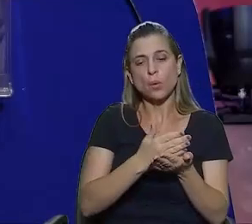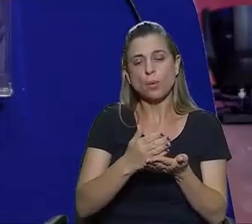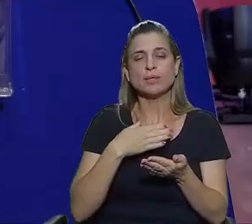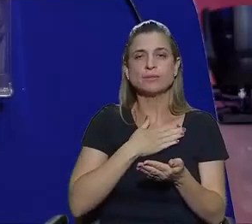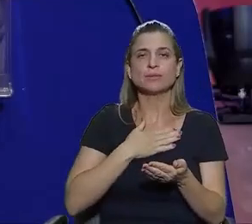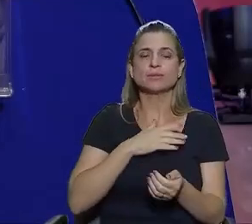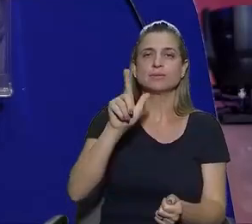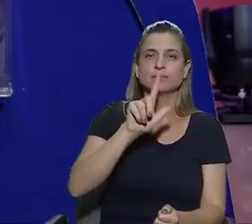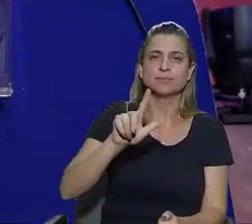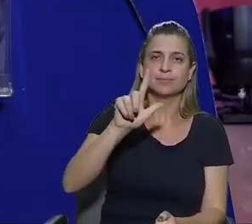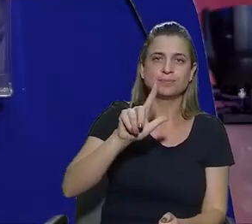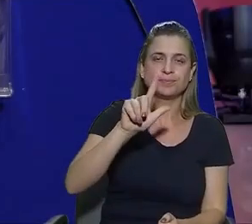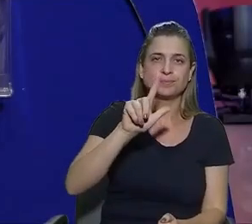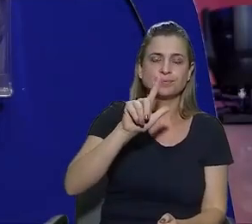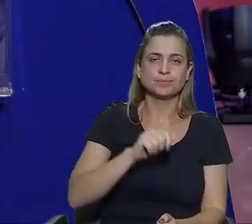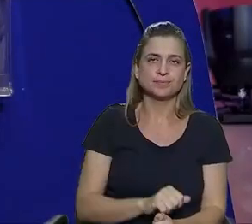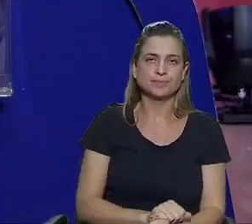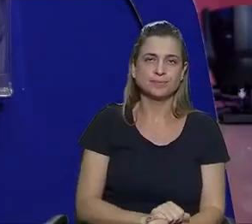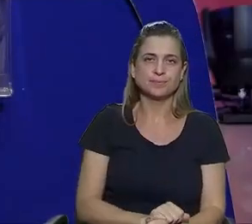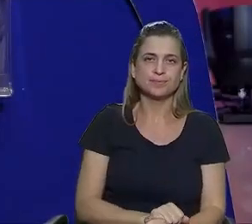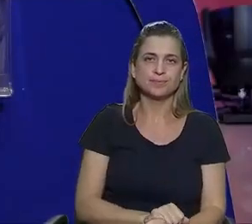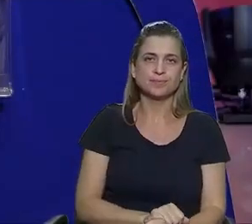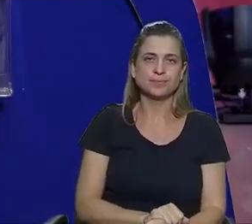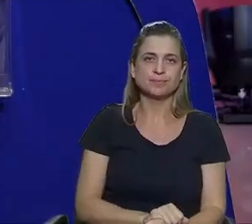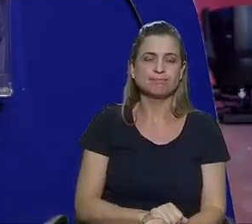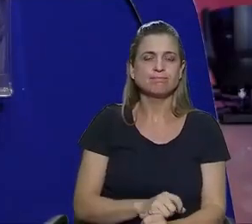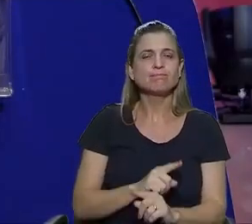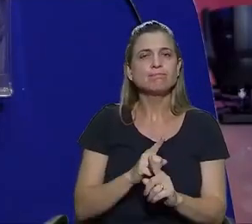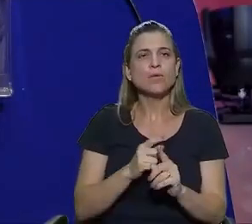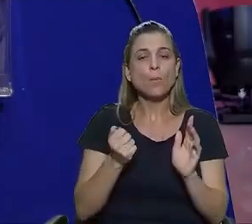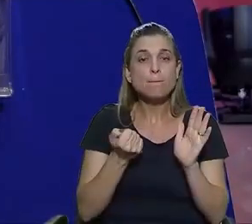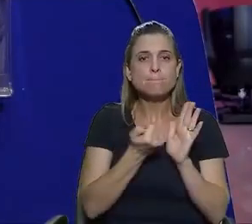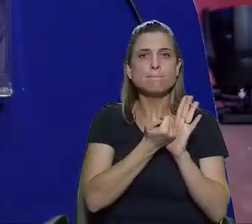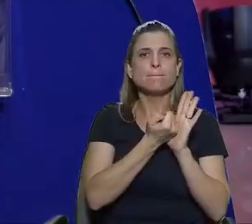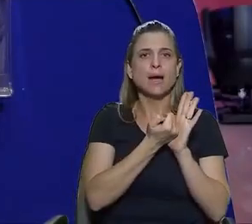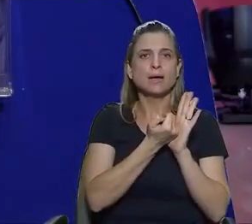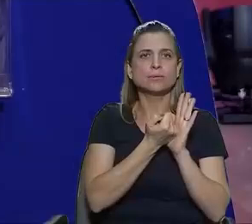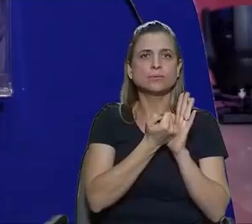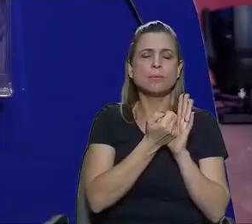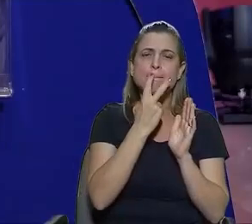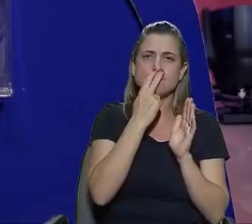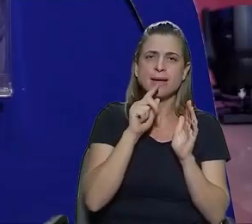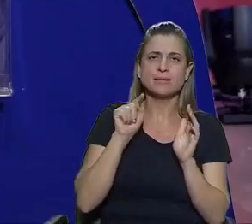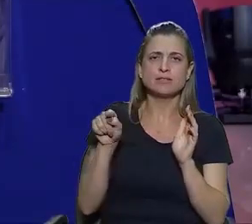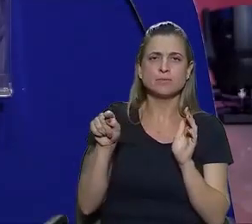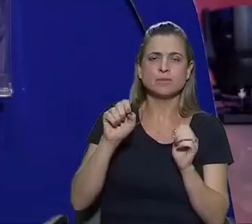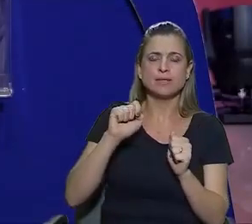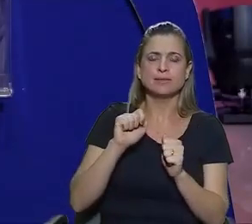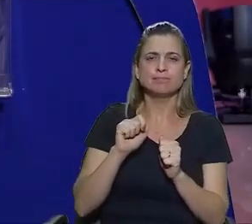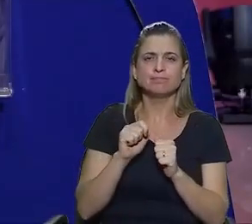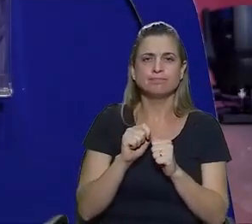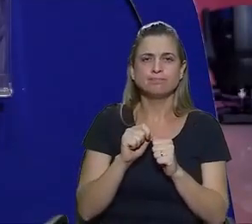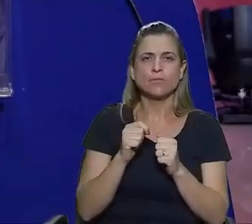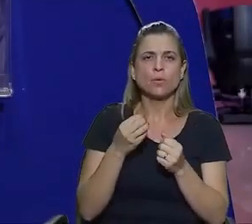de literatura. E o impacto foi muito parecido com o que o Joaquim teve, né? O que